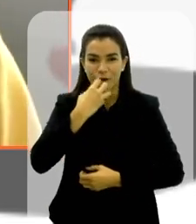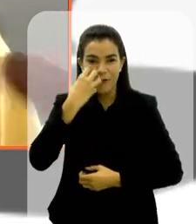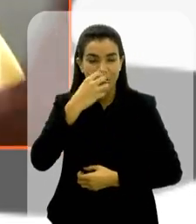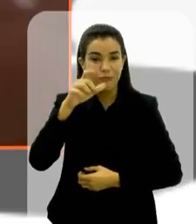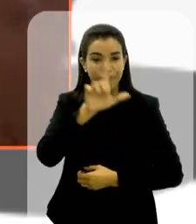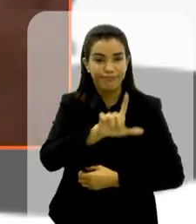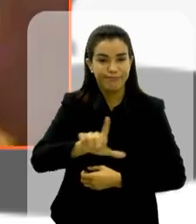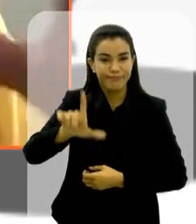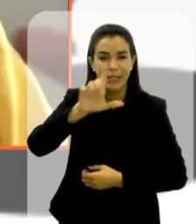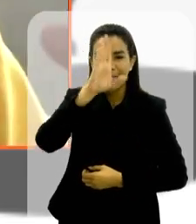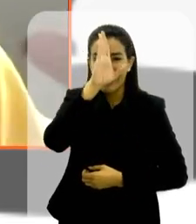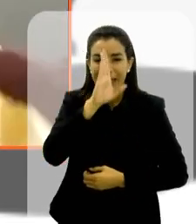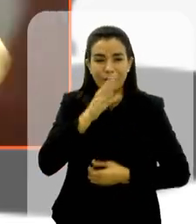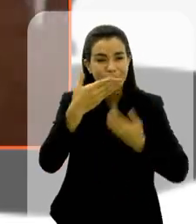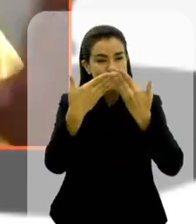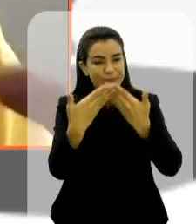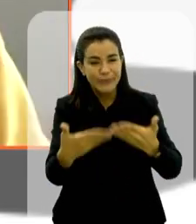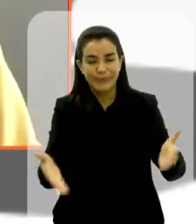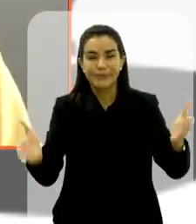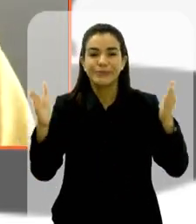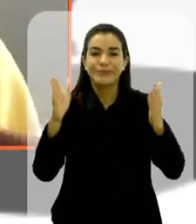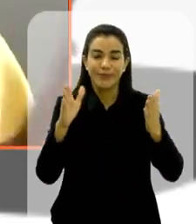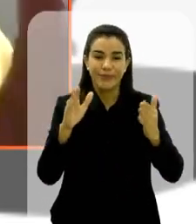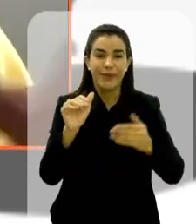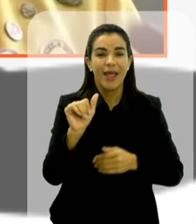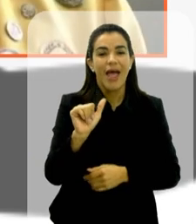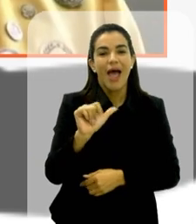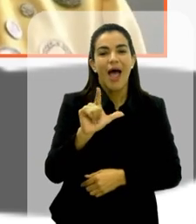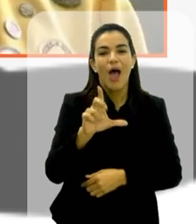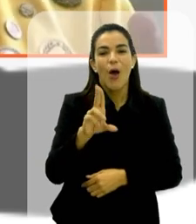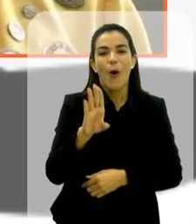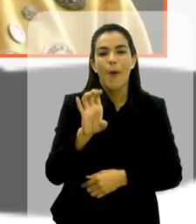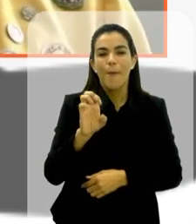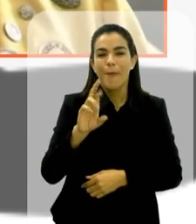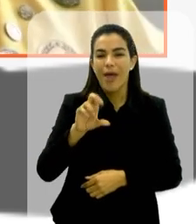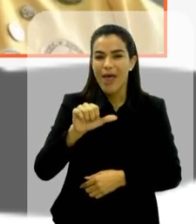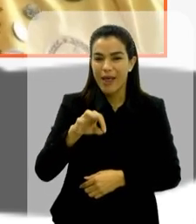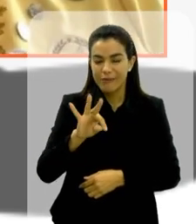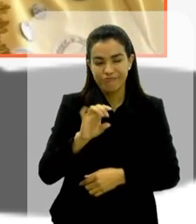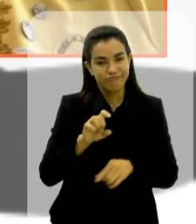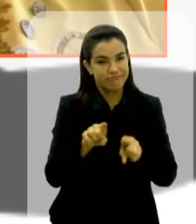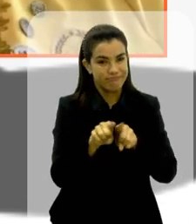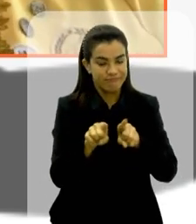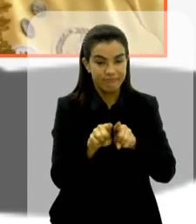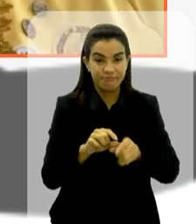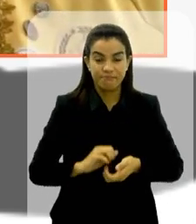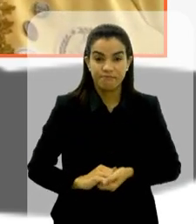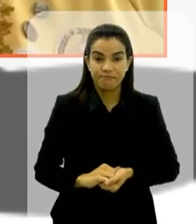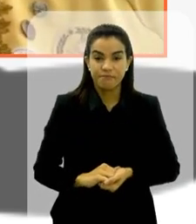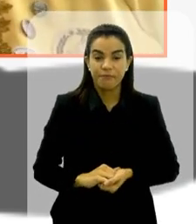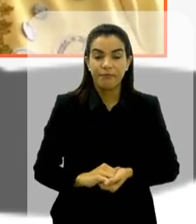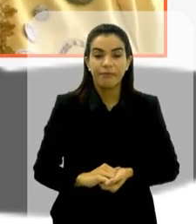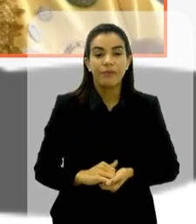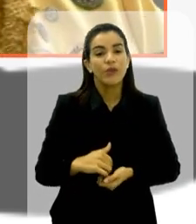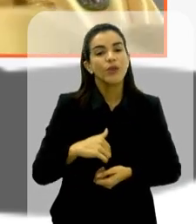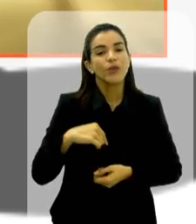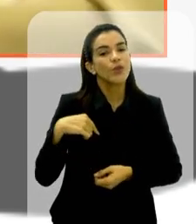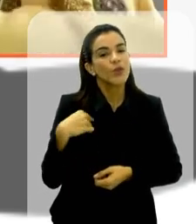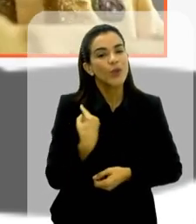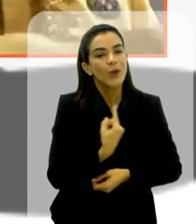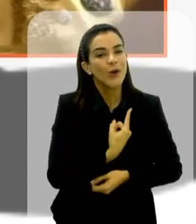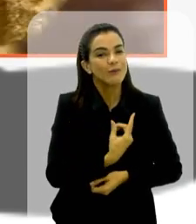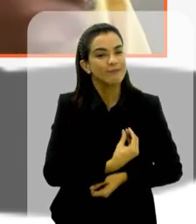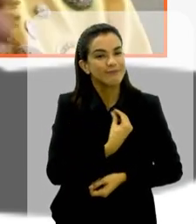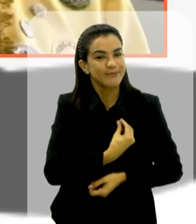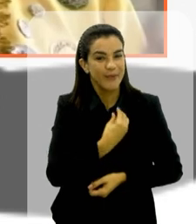totalmente gratuito, aberto para a participação de qualquer pessoa, de todos aqui. Então, nós estamos aqui